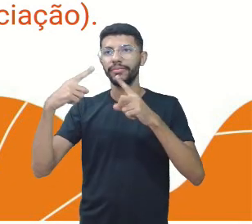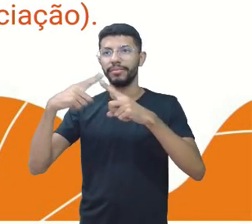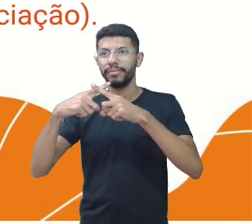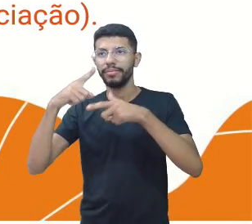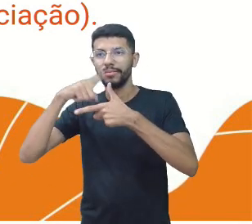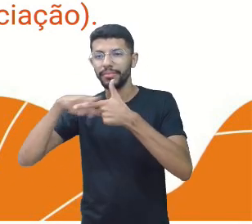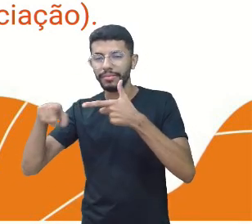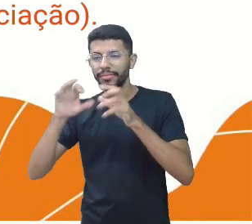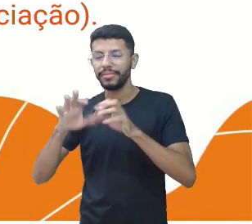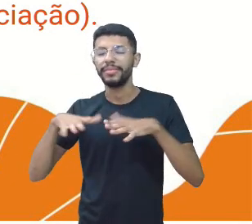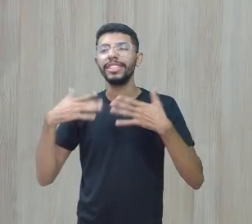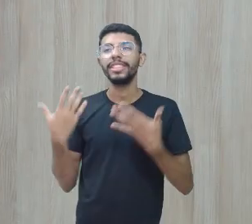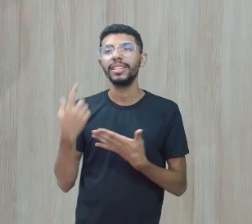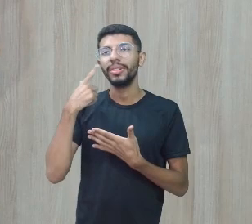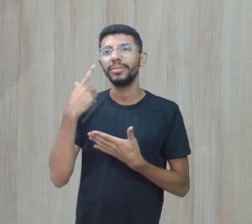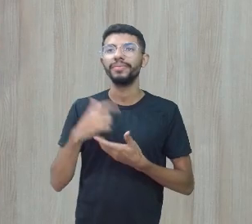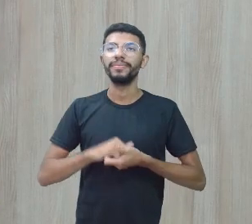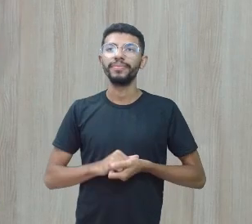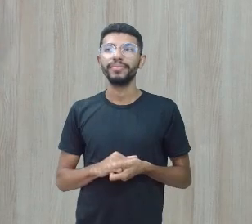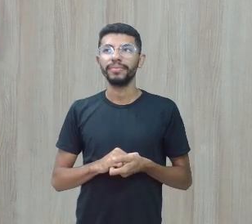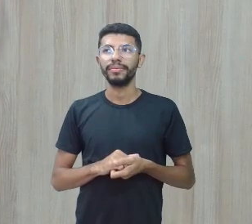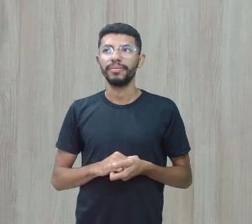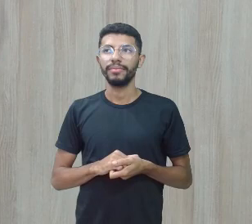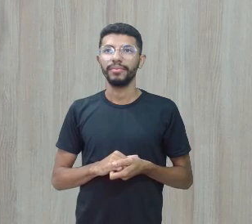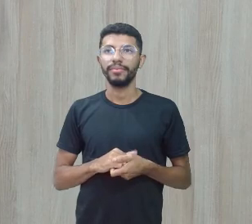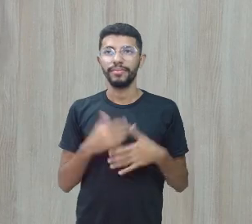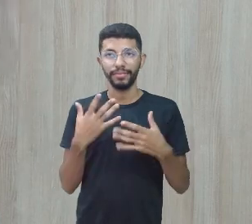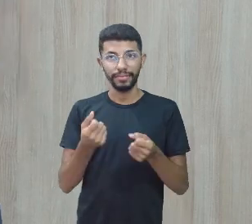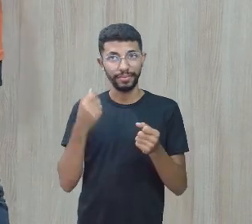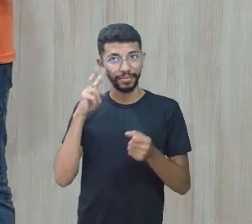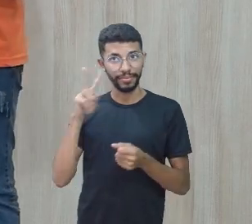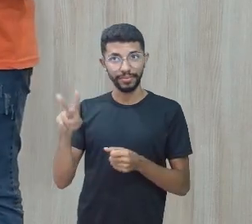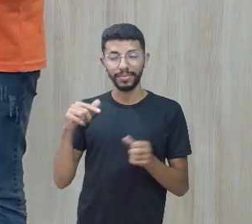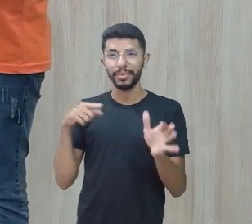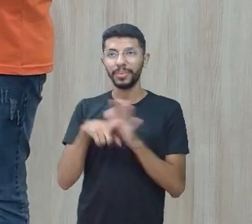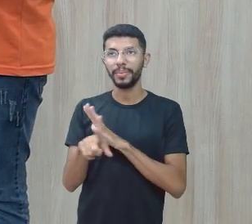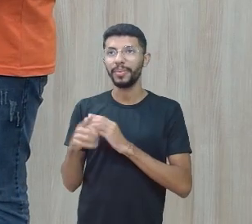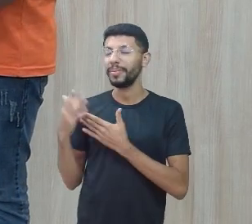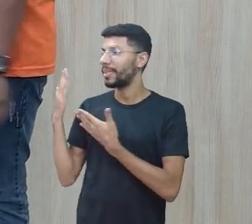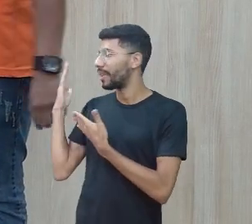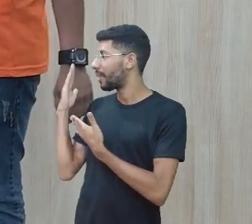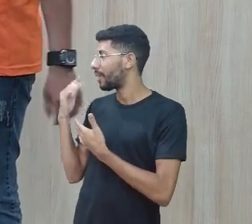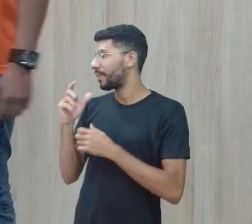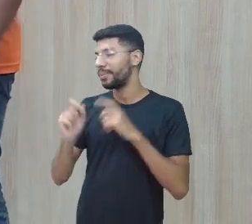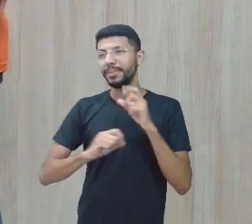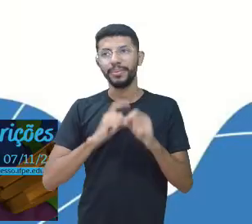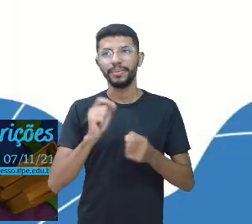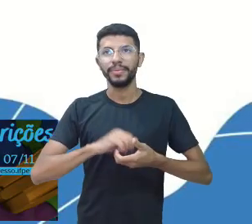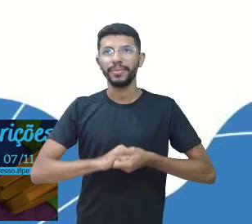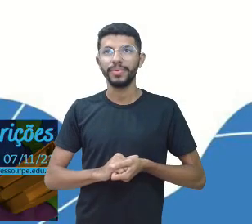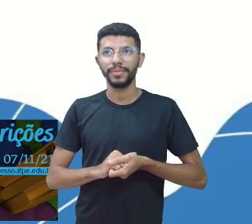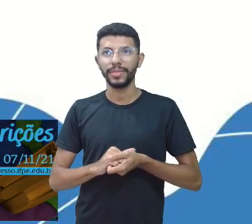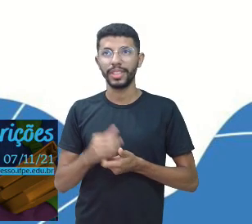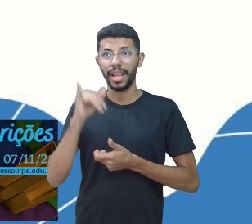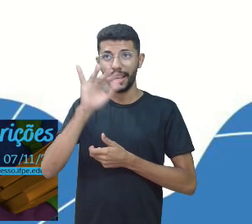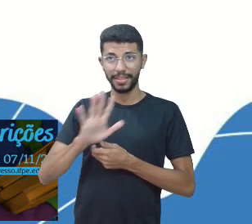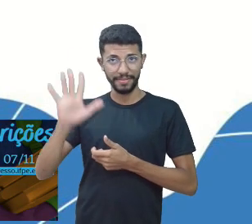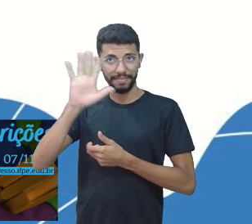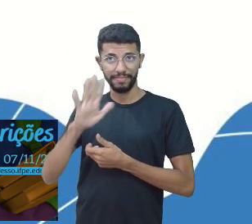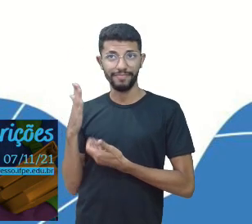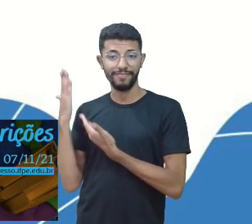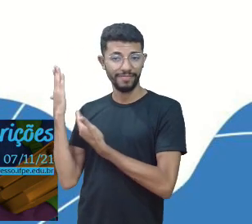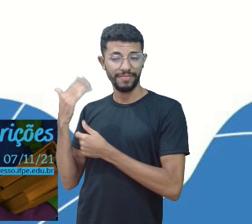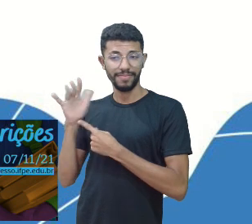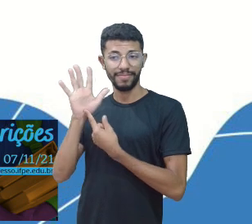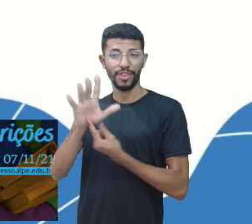com números racionais. Bora ver o que a gente tem nessa questão. A questão a gente tem o seguinte, ó. As figuras a seguir